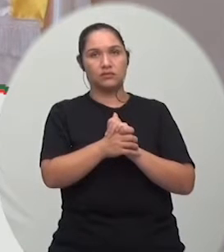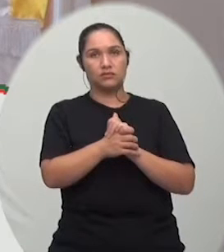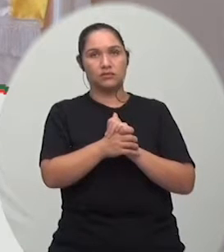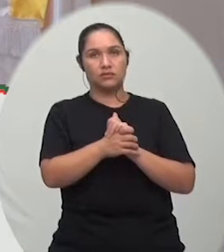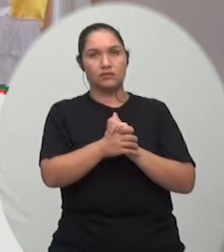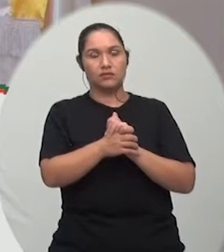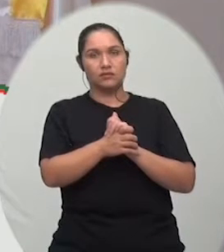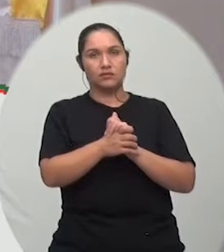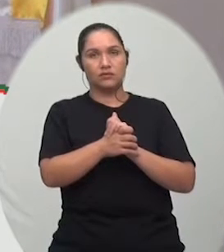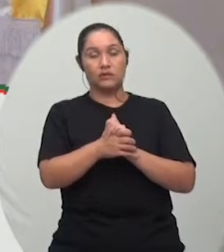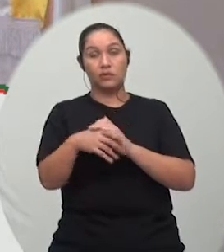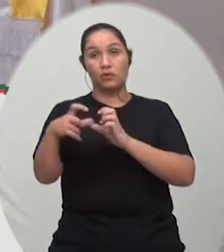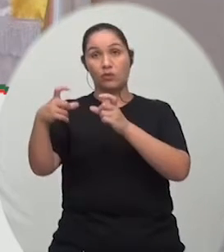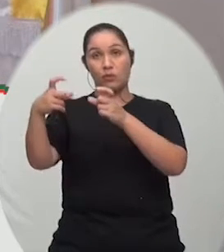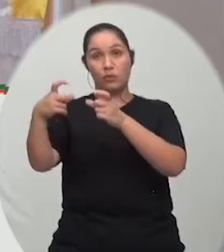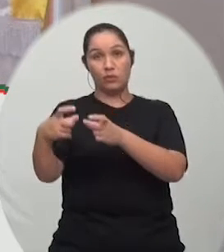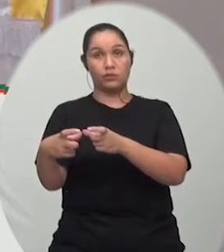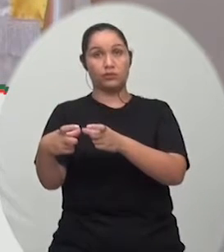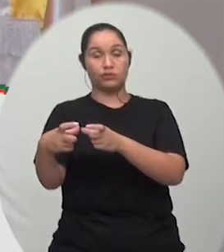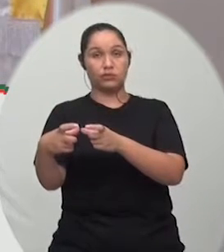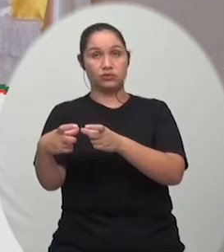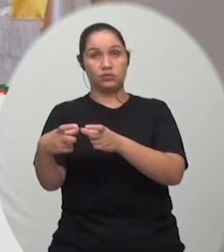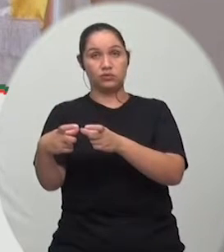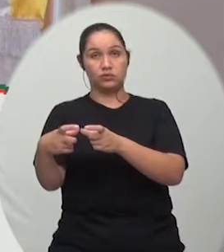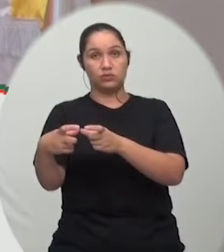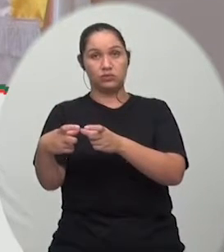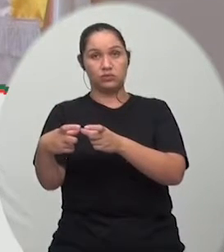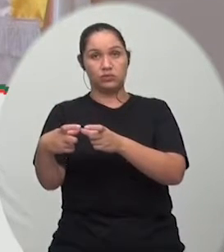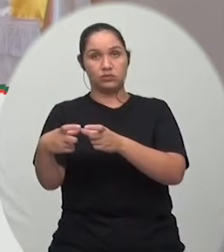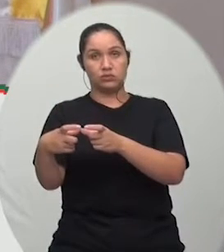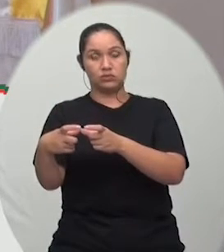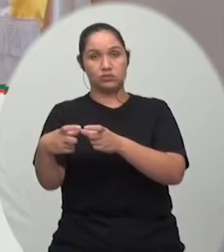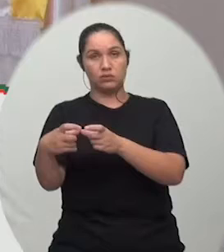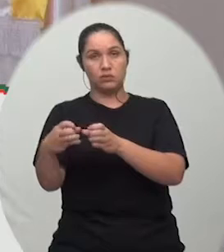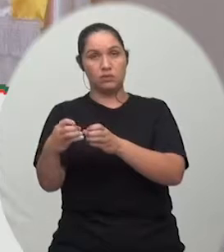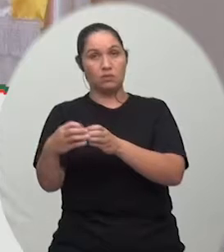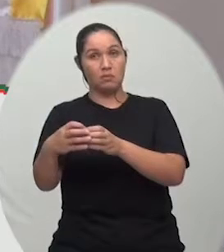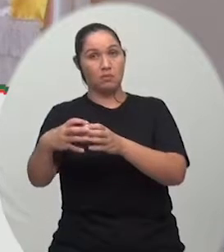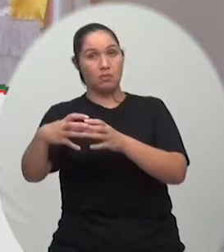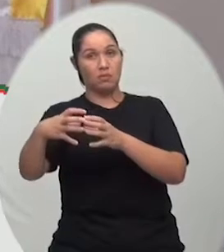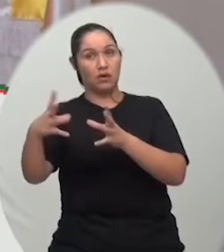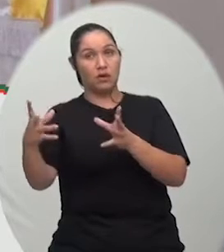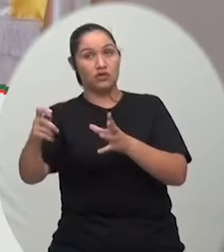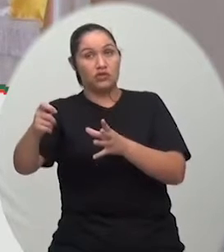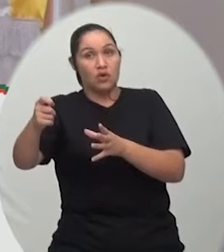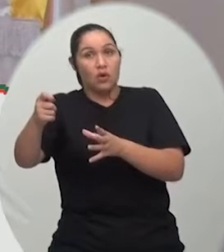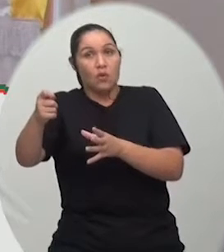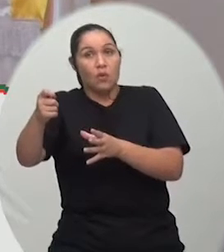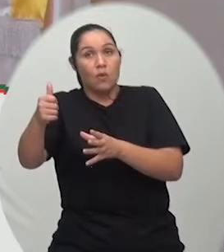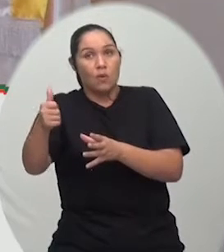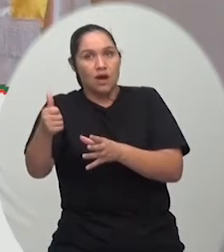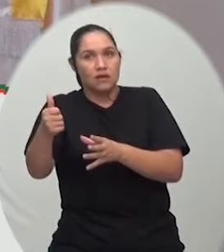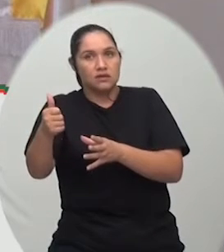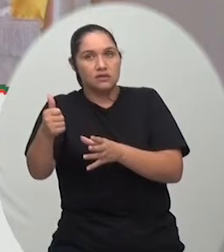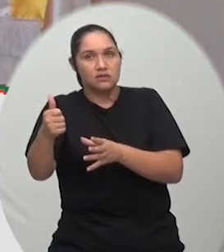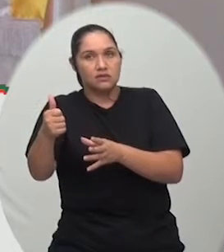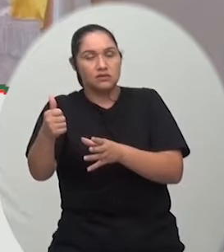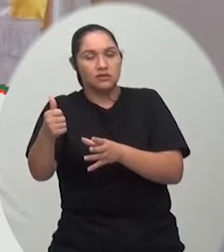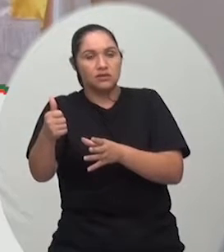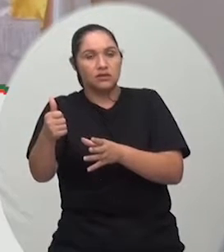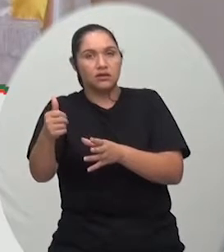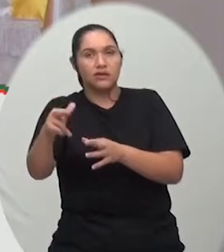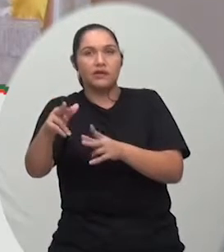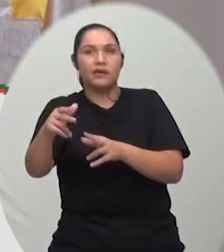maior, mas ela é do tamanho de algumas prefeituras aqui da região. E nós